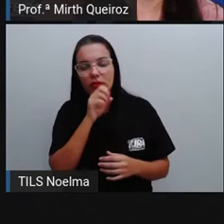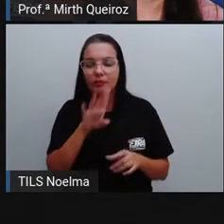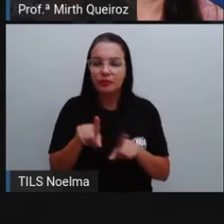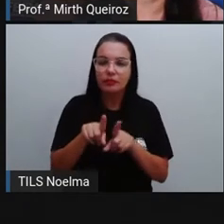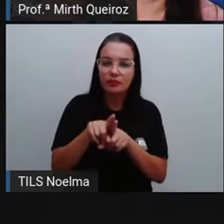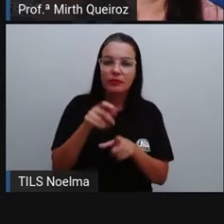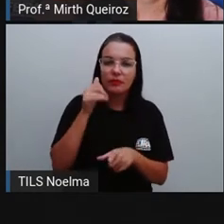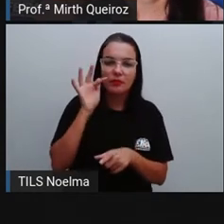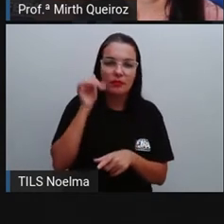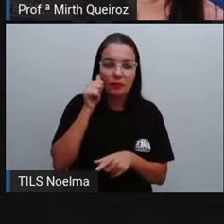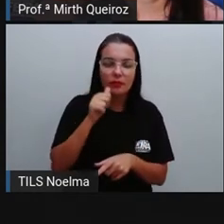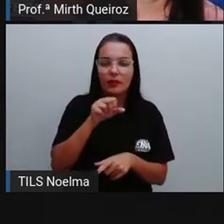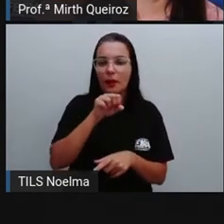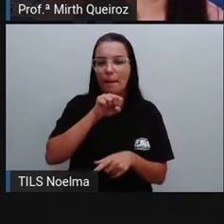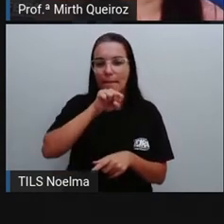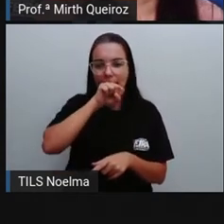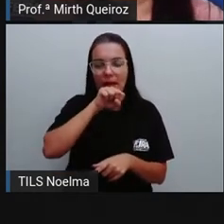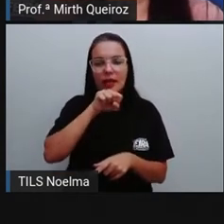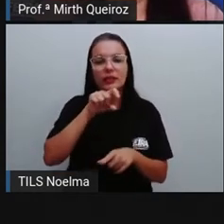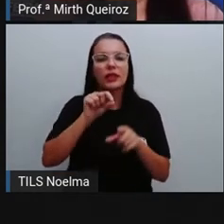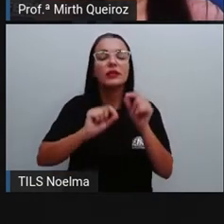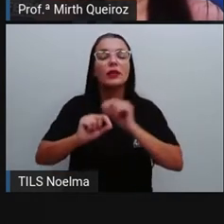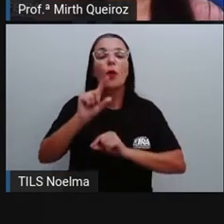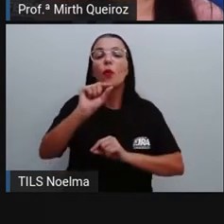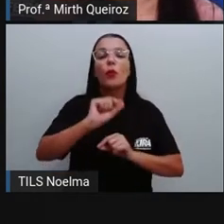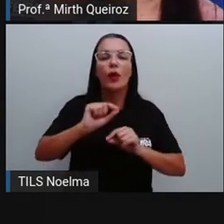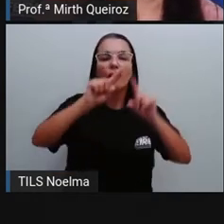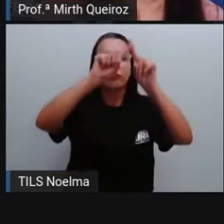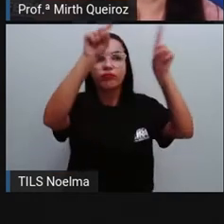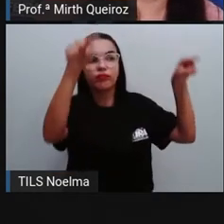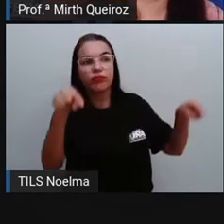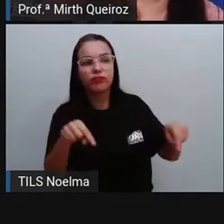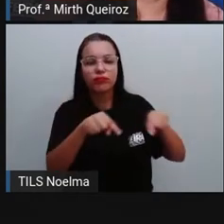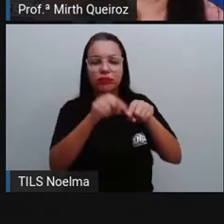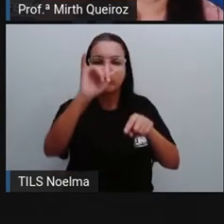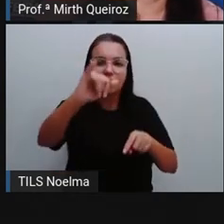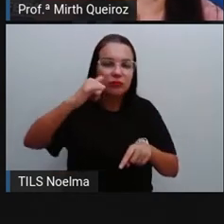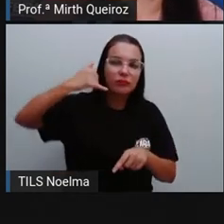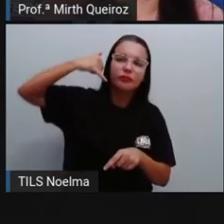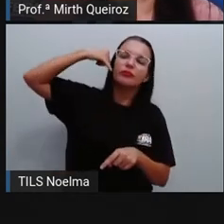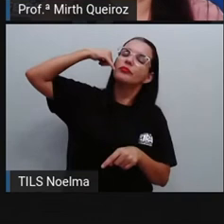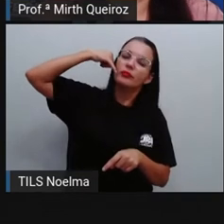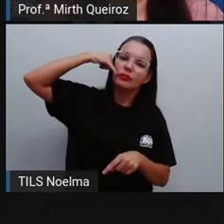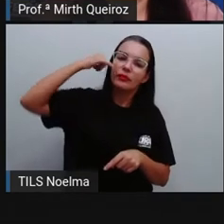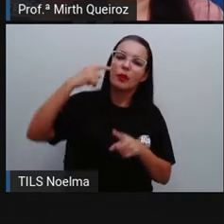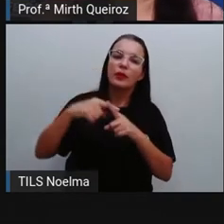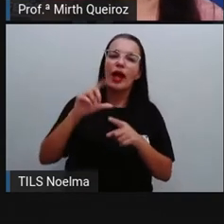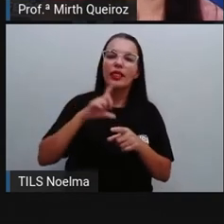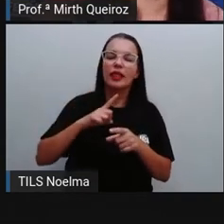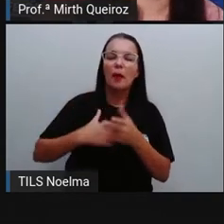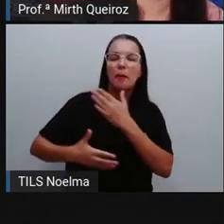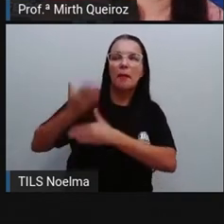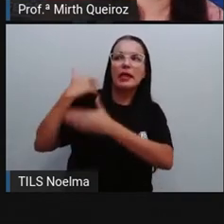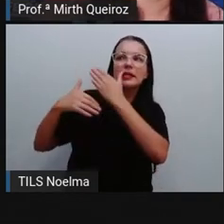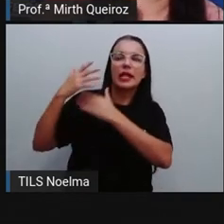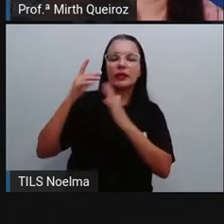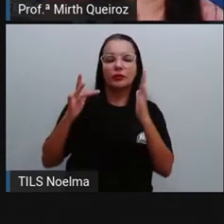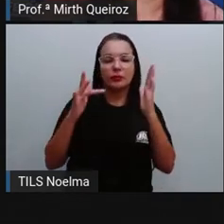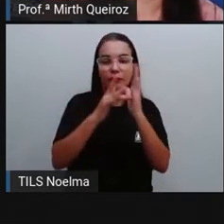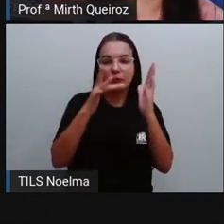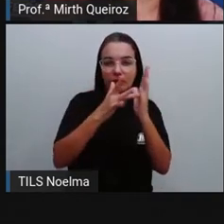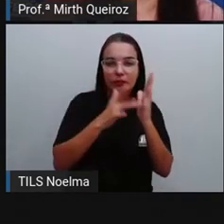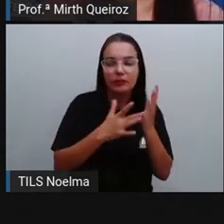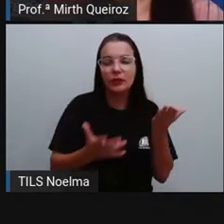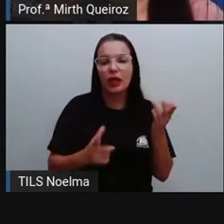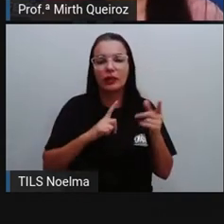né? Eram os orelhões, né? Que antes era através de fichas, depois nós tivemos a